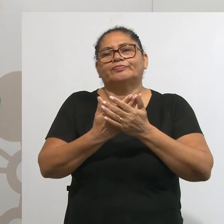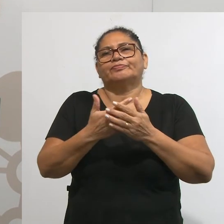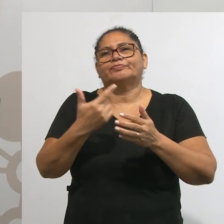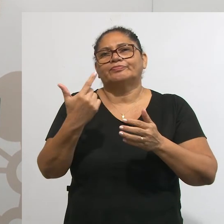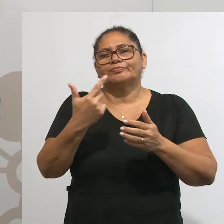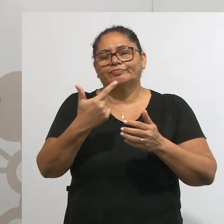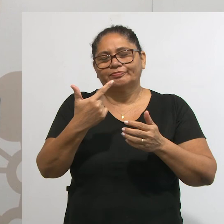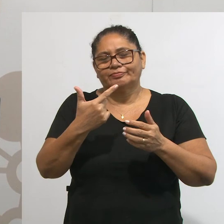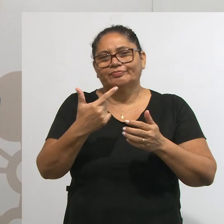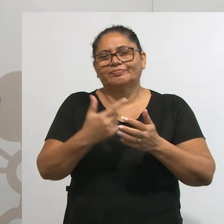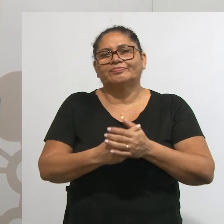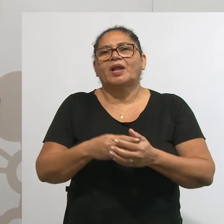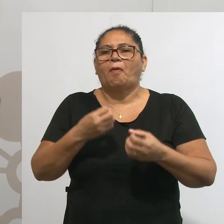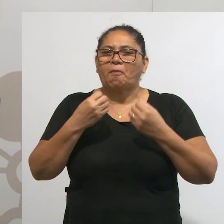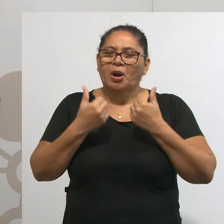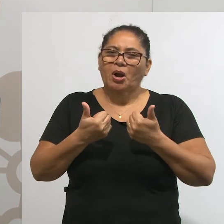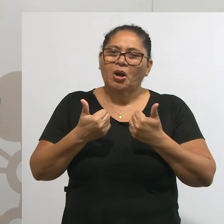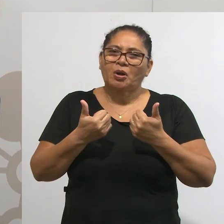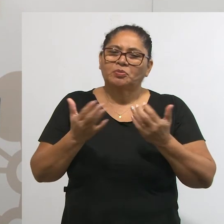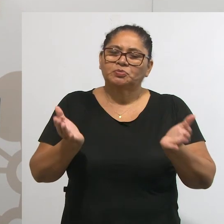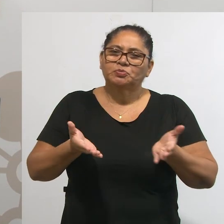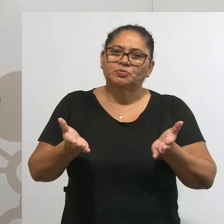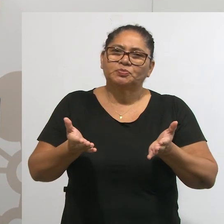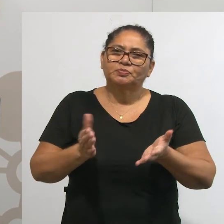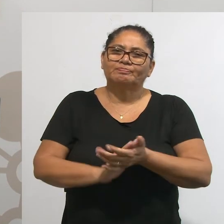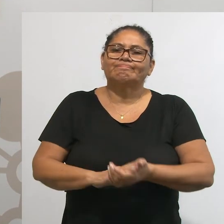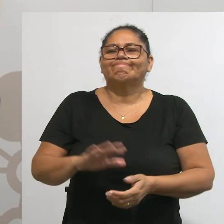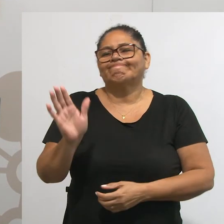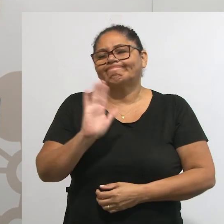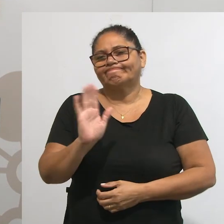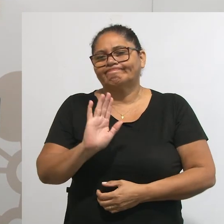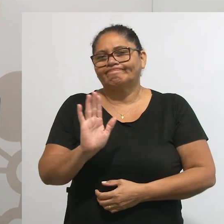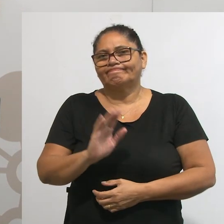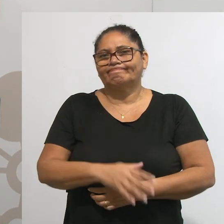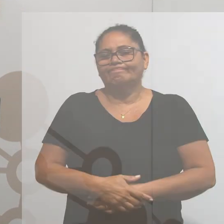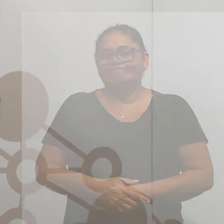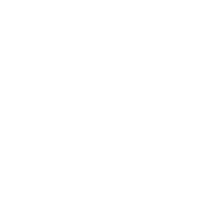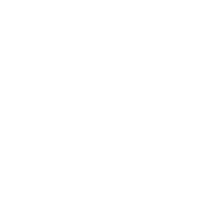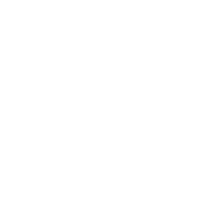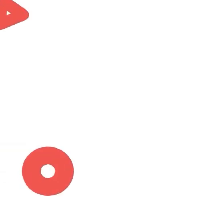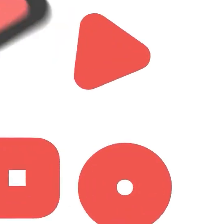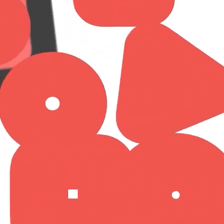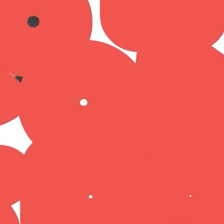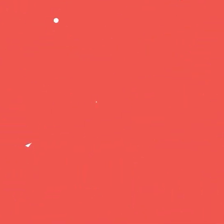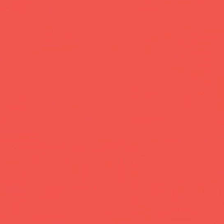referente à unidade 2. Bom, então por hoje é isso. Até mais!